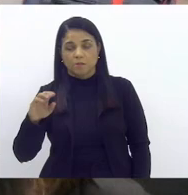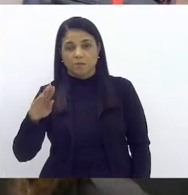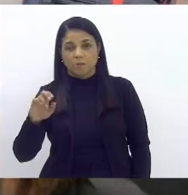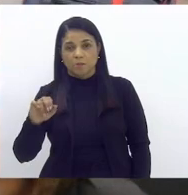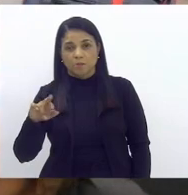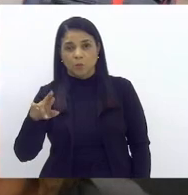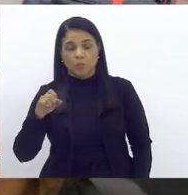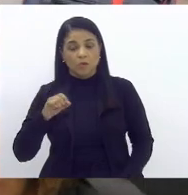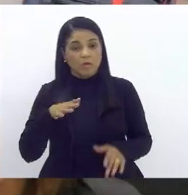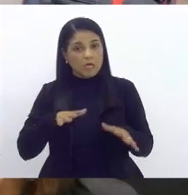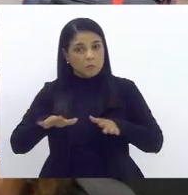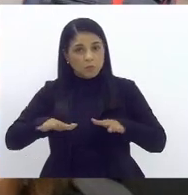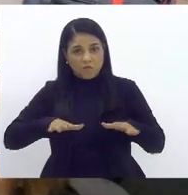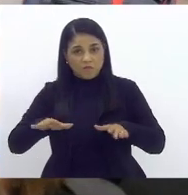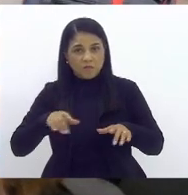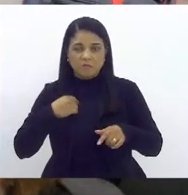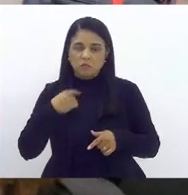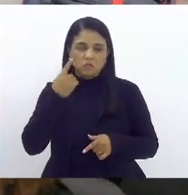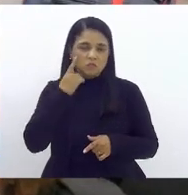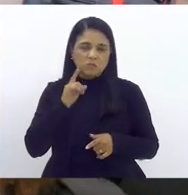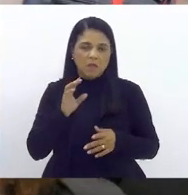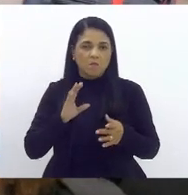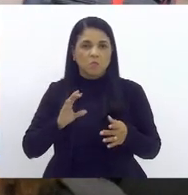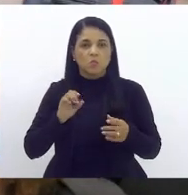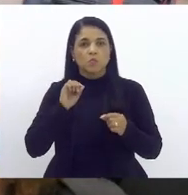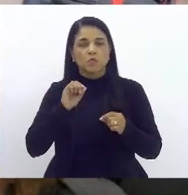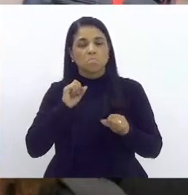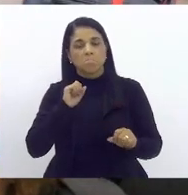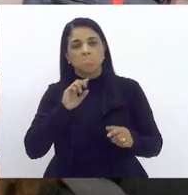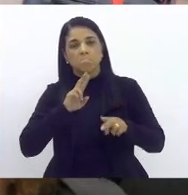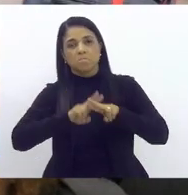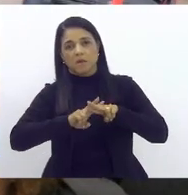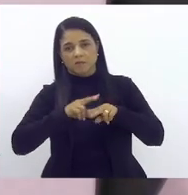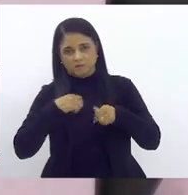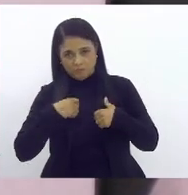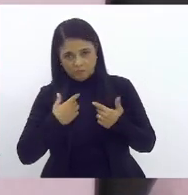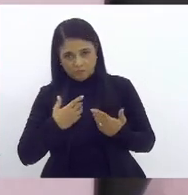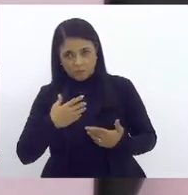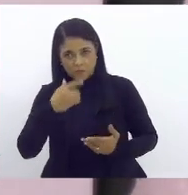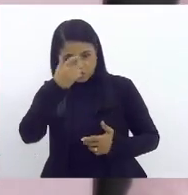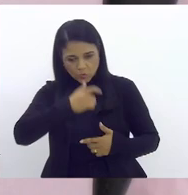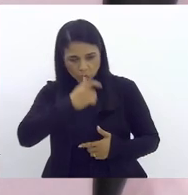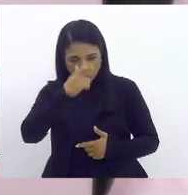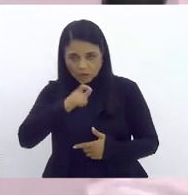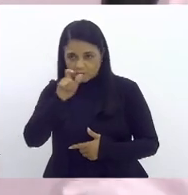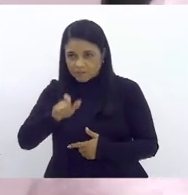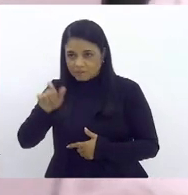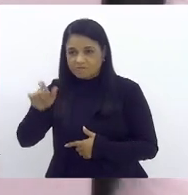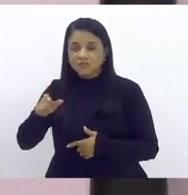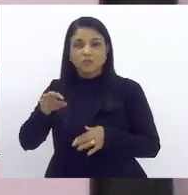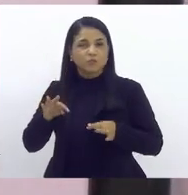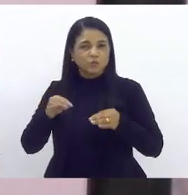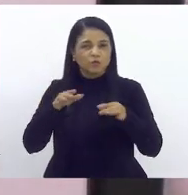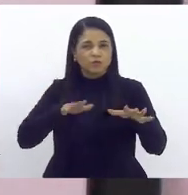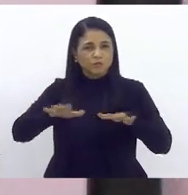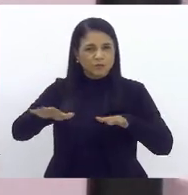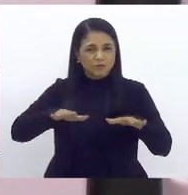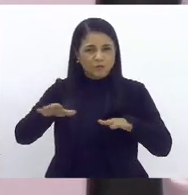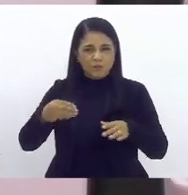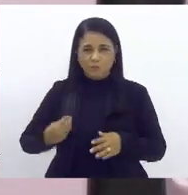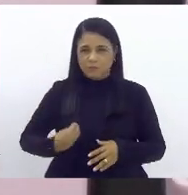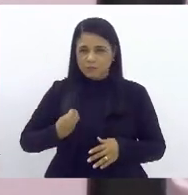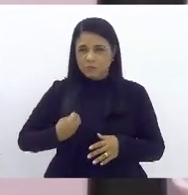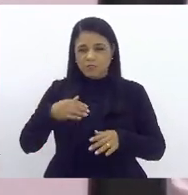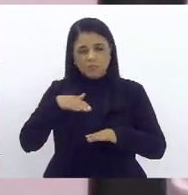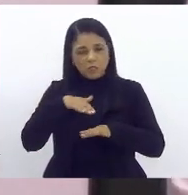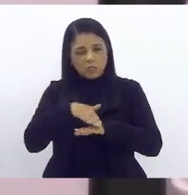que o aprisionam. Cumprimento, saúdo todo mundo que está fazendo parte desse movimento, dessa noite